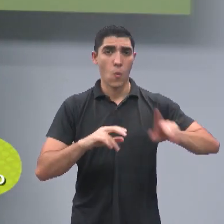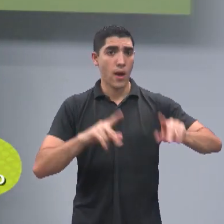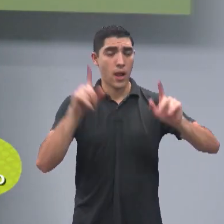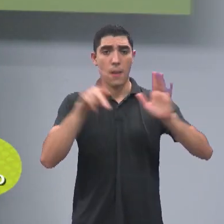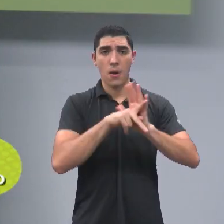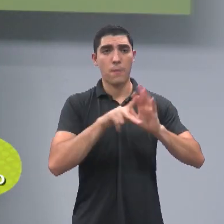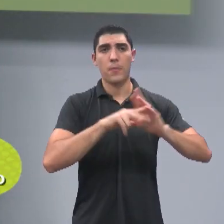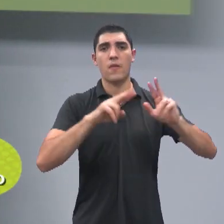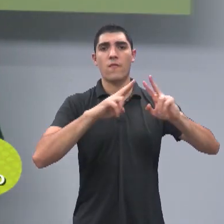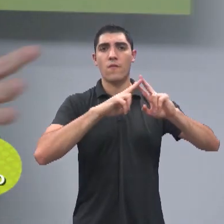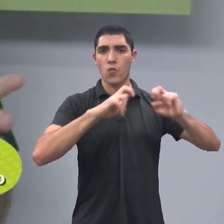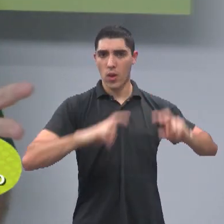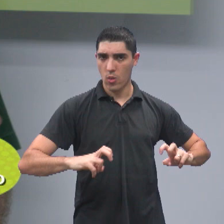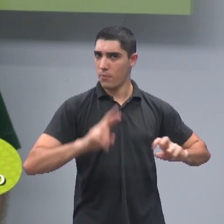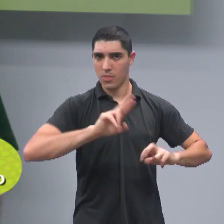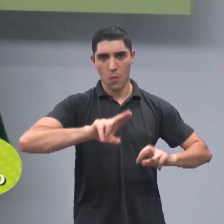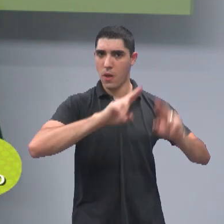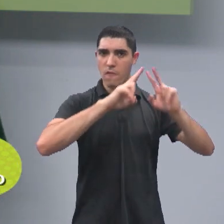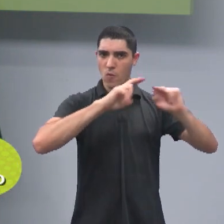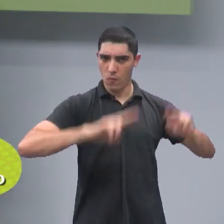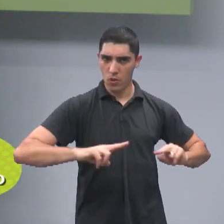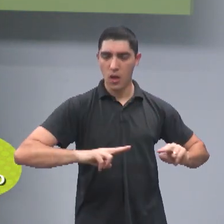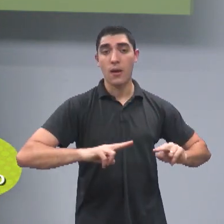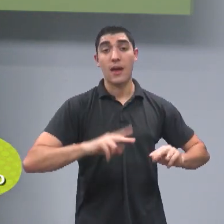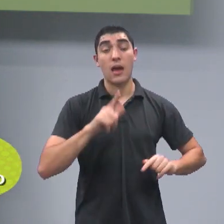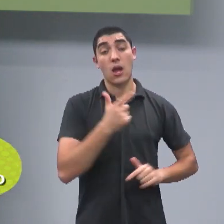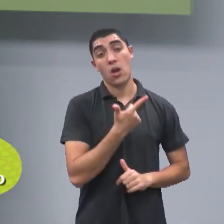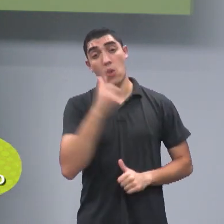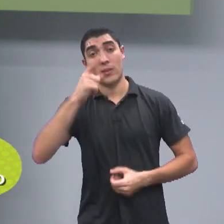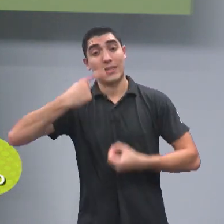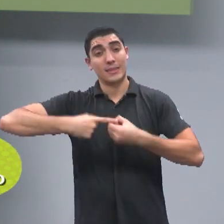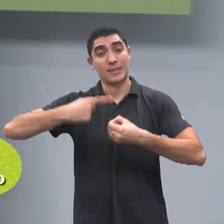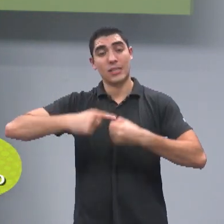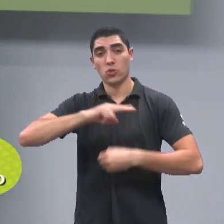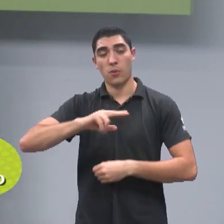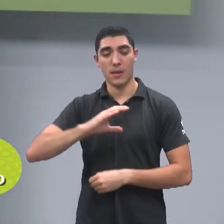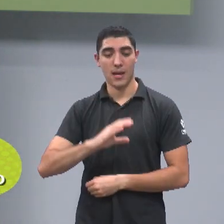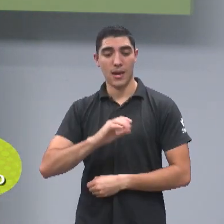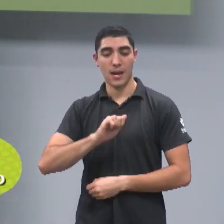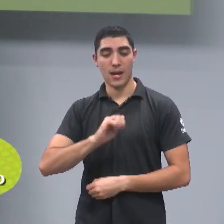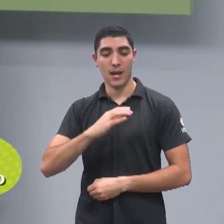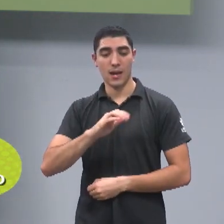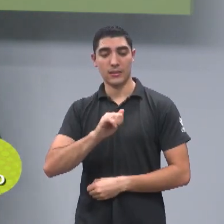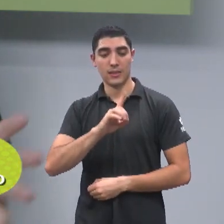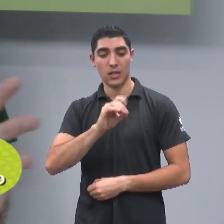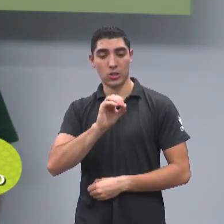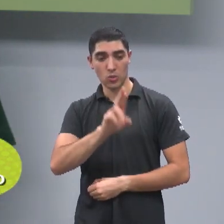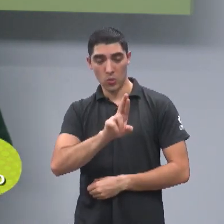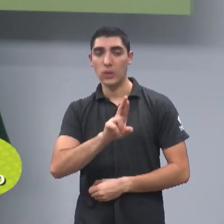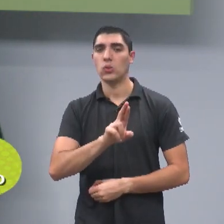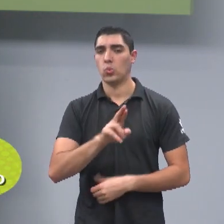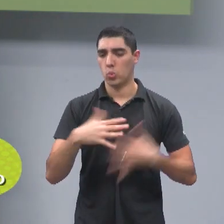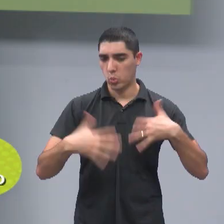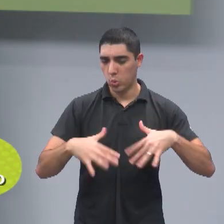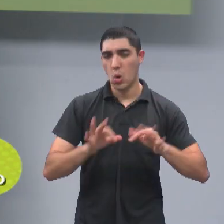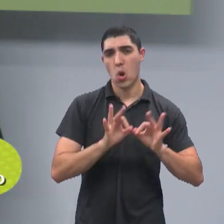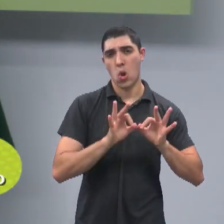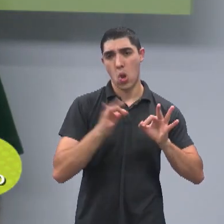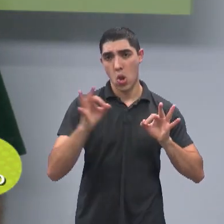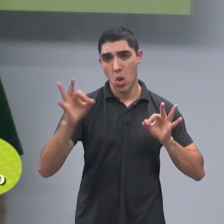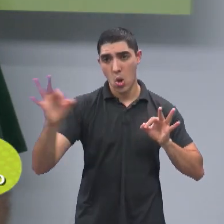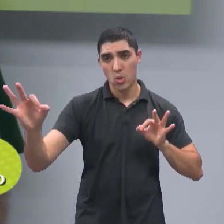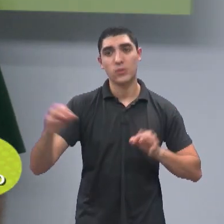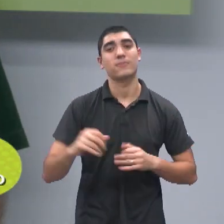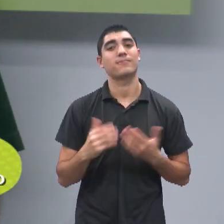exatamente. ir para Florianópolis de avião. Se fosse de avião, teria que ir para Florianópolis e mais 8 horas de ônibus. Então, ou pode ir direto no